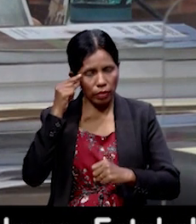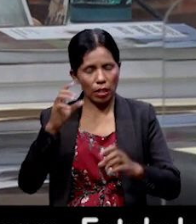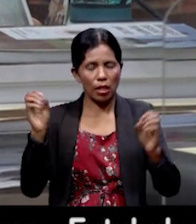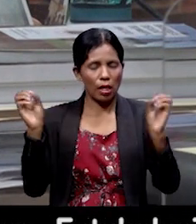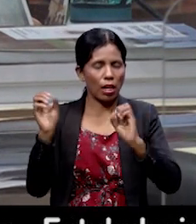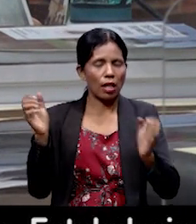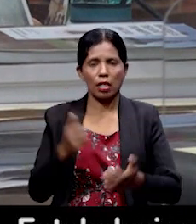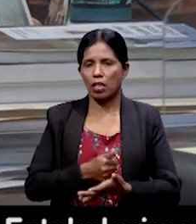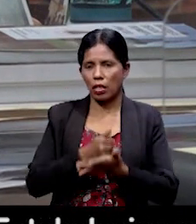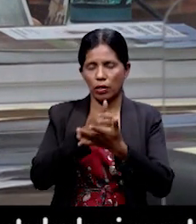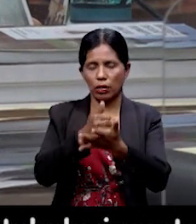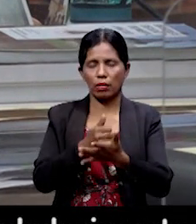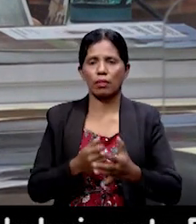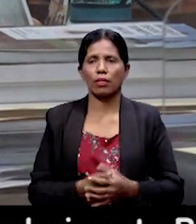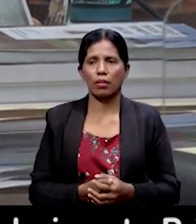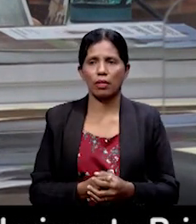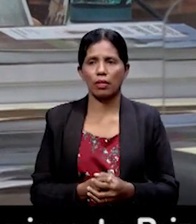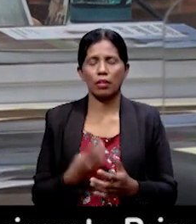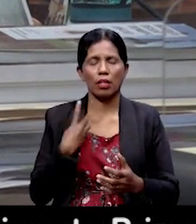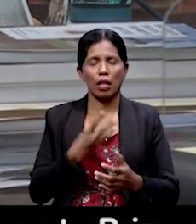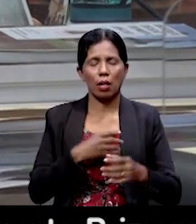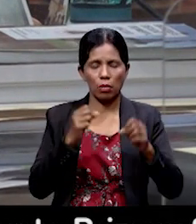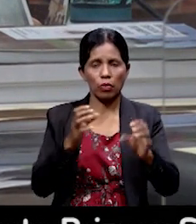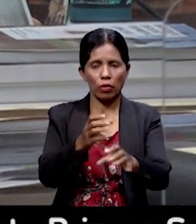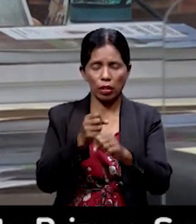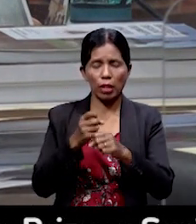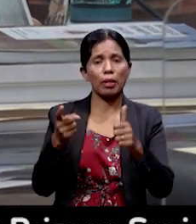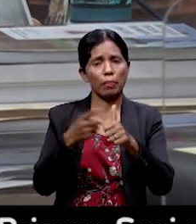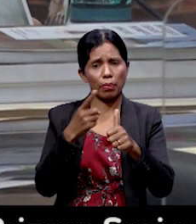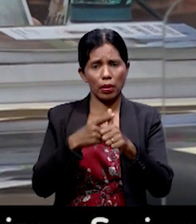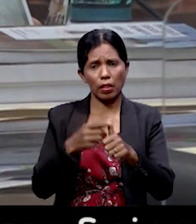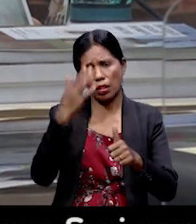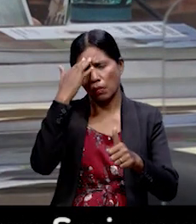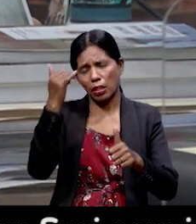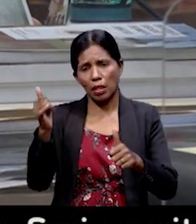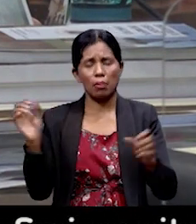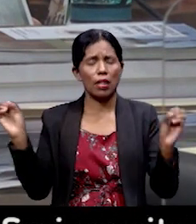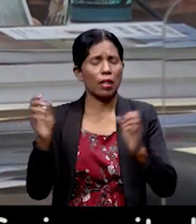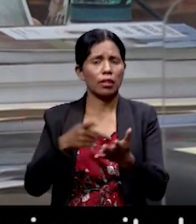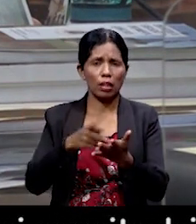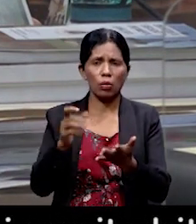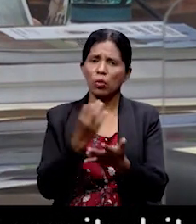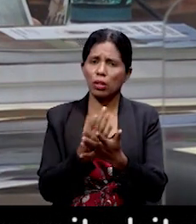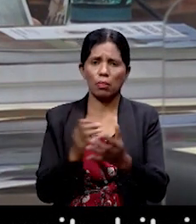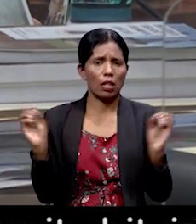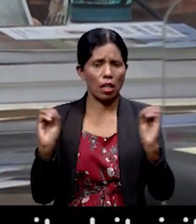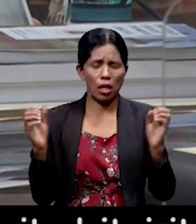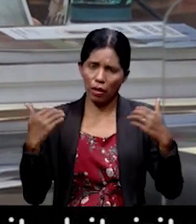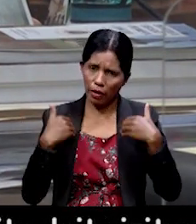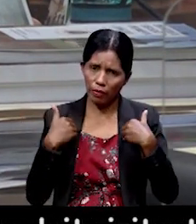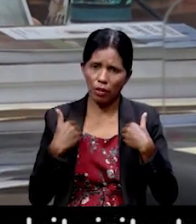resolver. E a oposição foti ne desde início. Tama sama la selo, o sama la iha? Ou